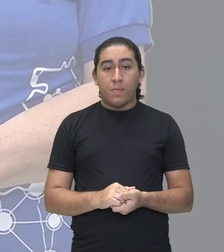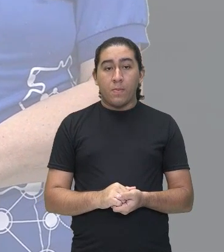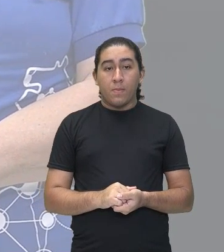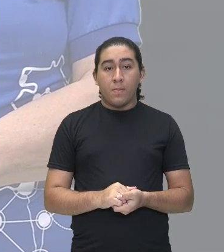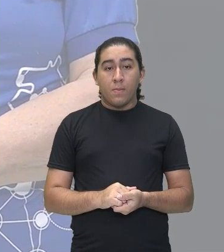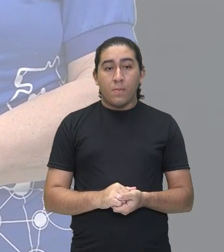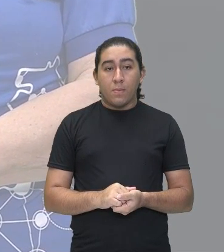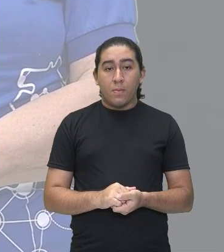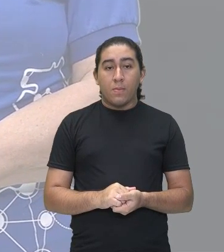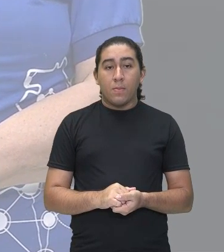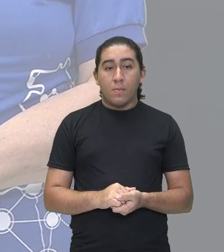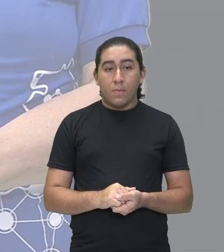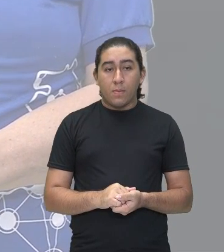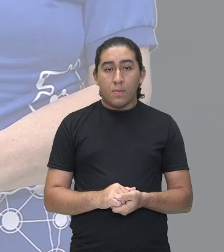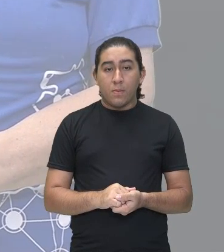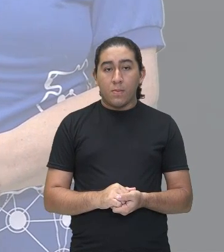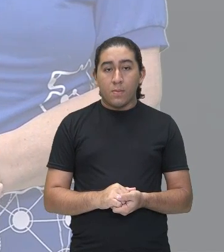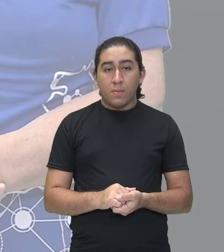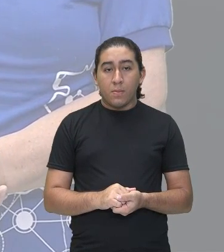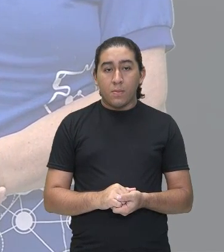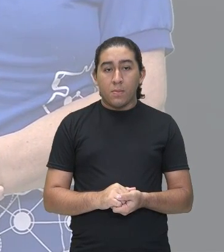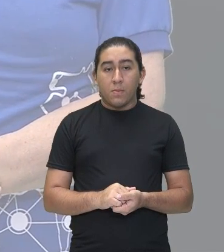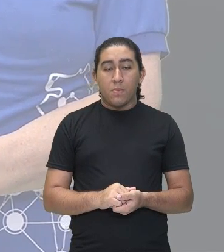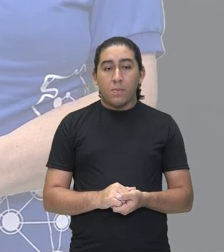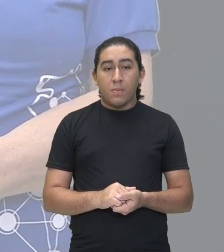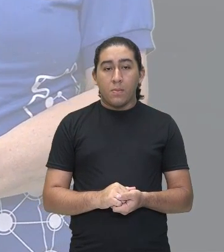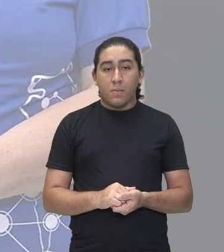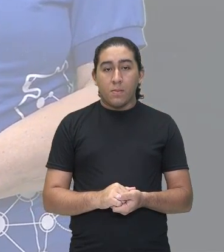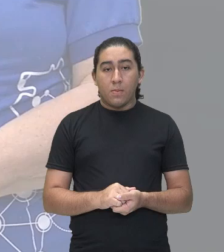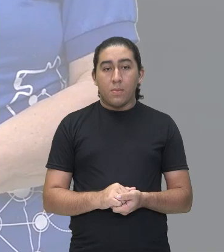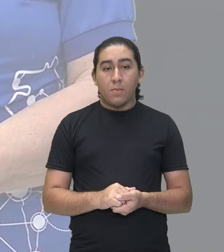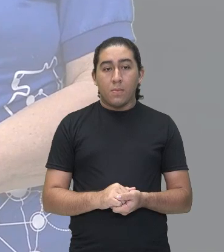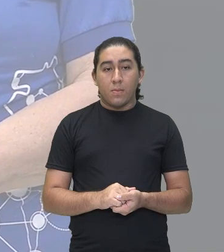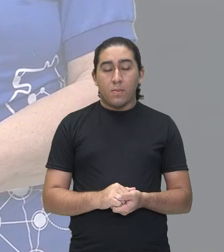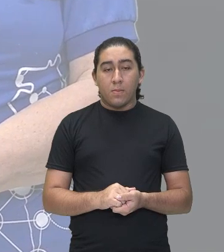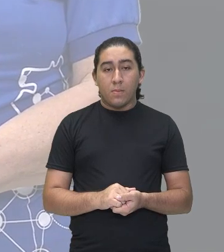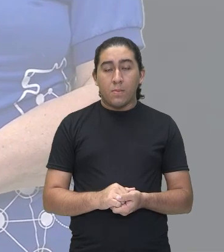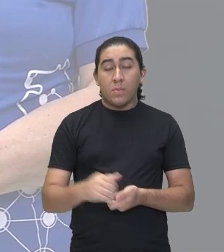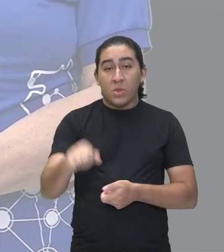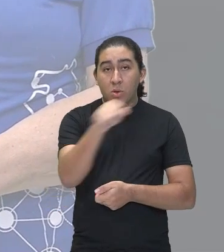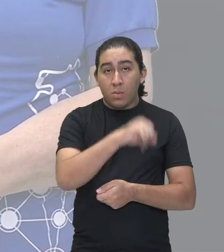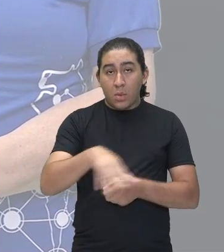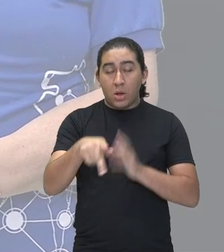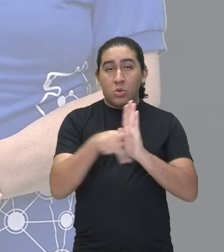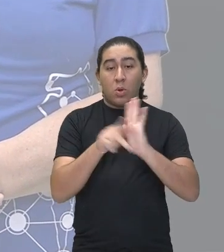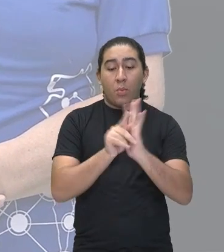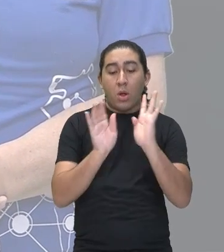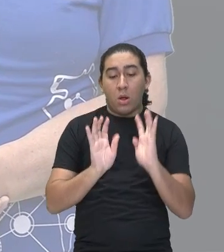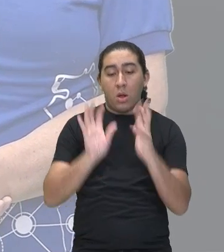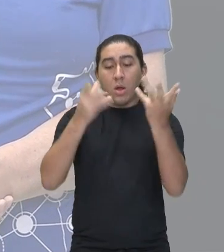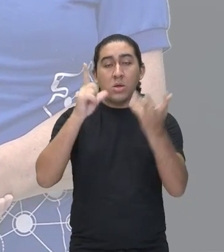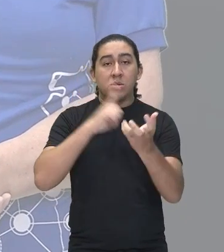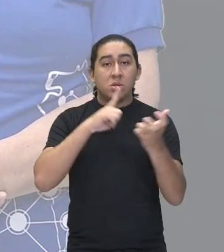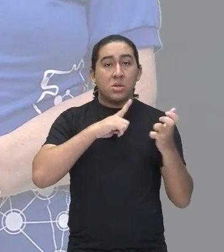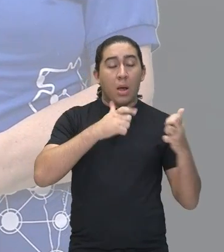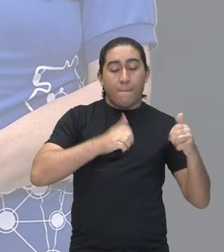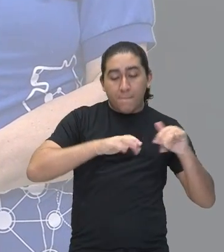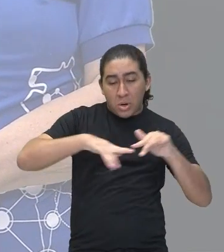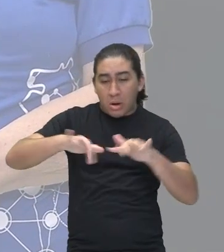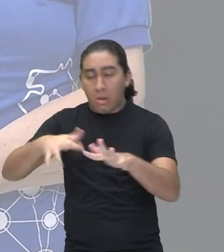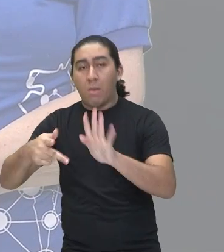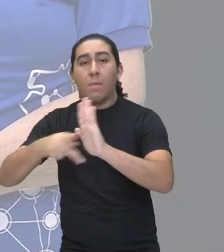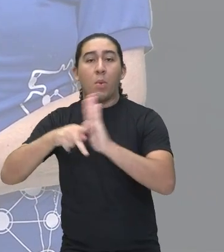desposórios do nosso Sereníssimo Infante, com a Sereníssima Infanta de